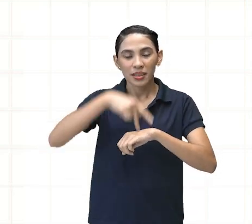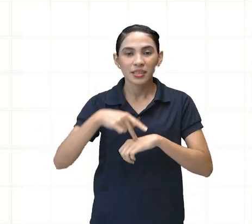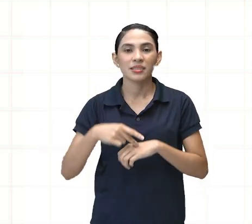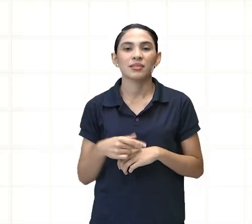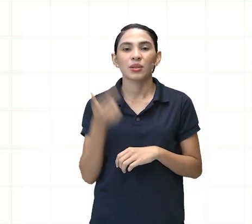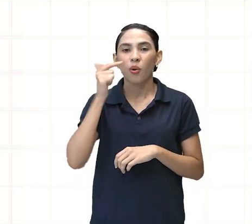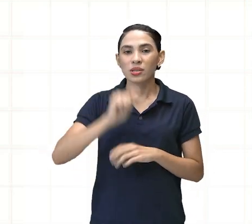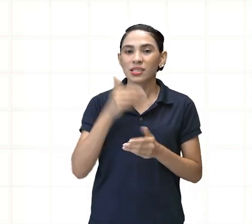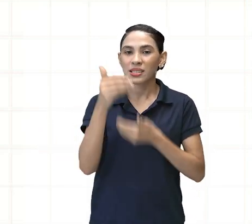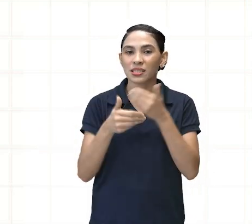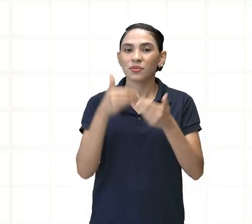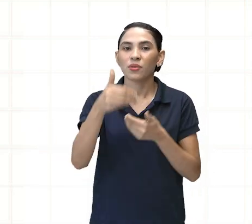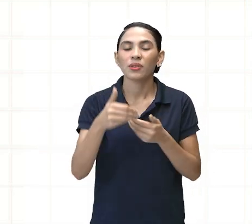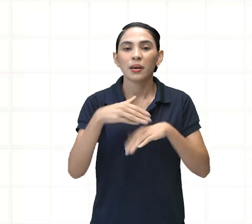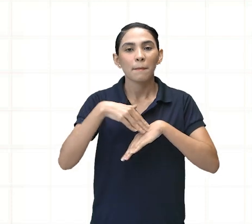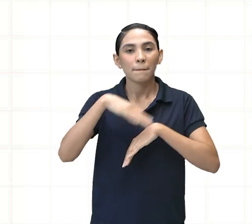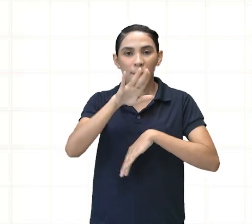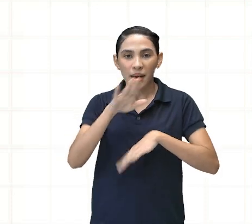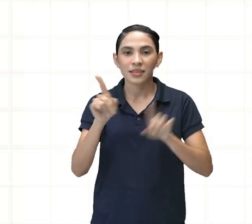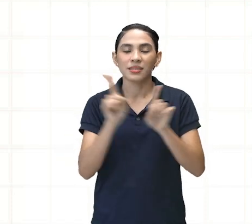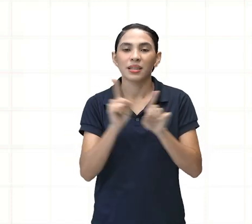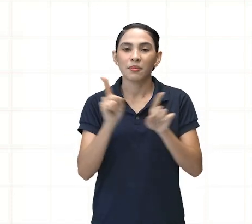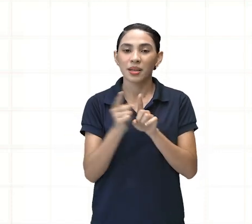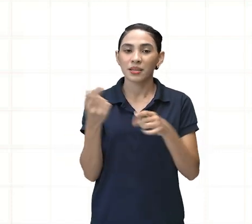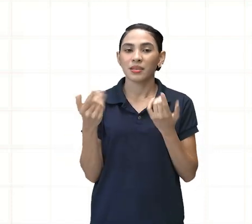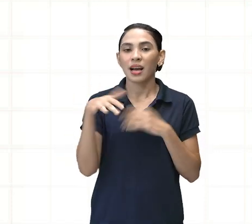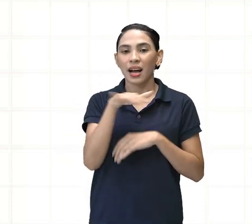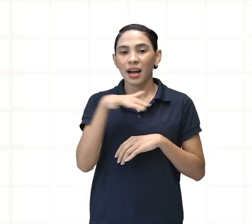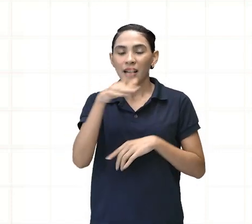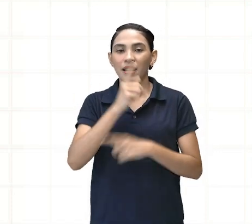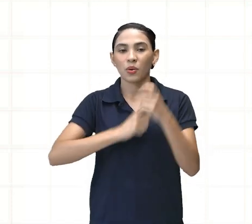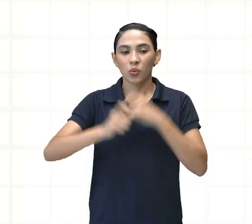para desenvolver cada vez mais a sua parte de